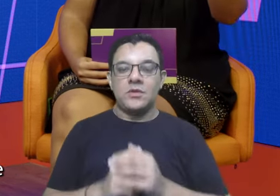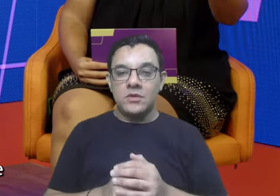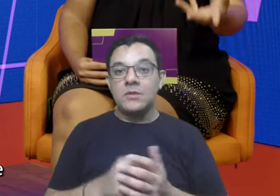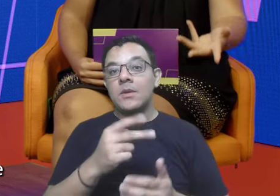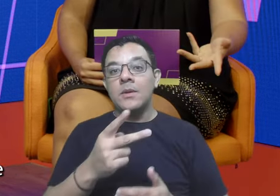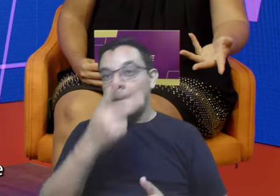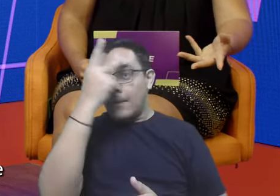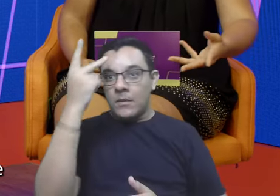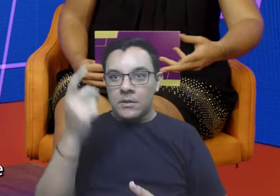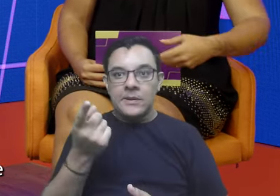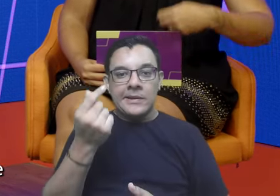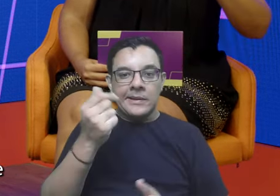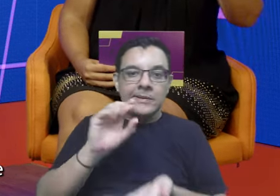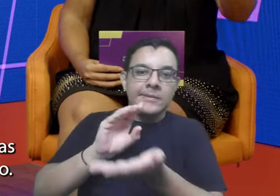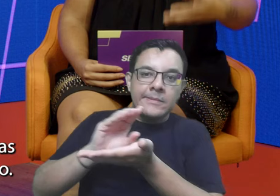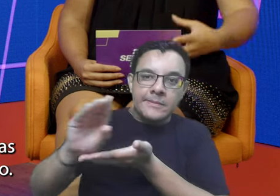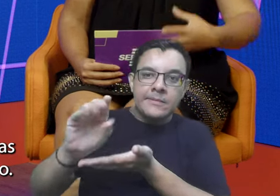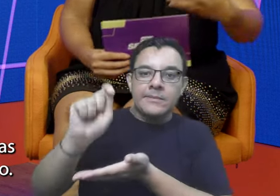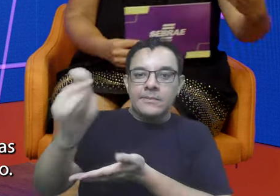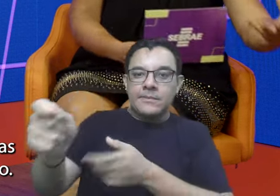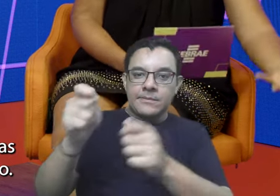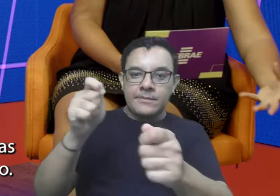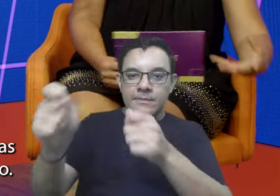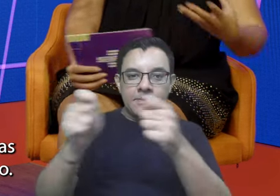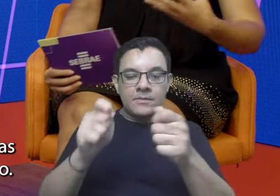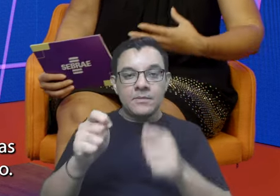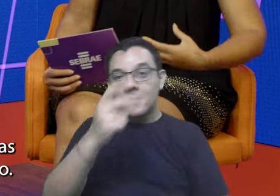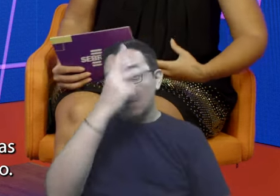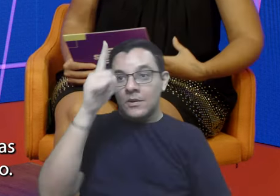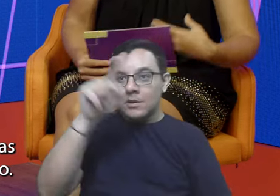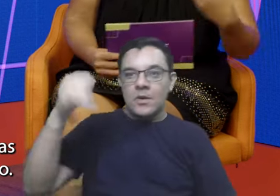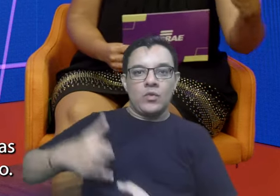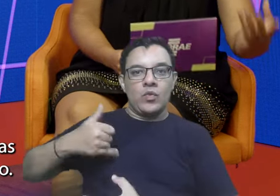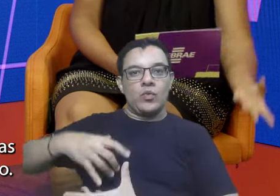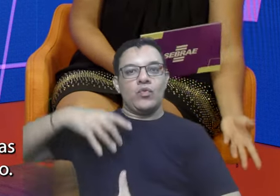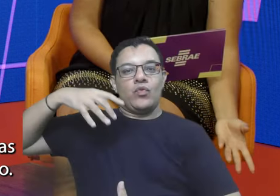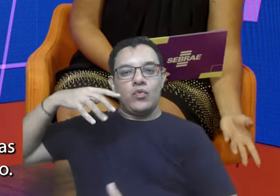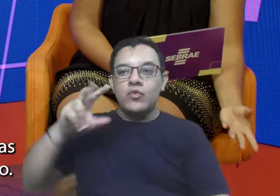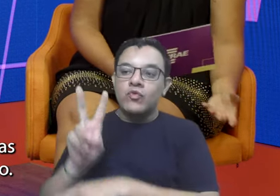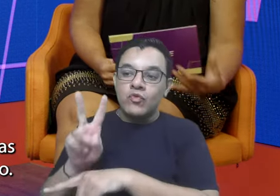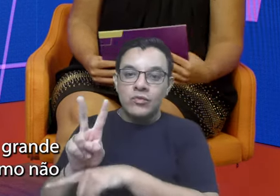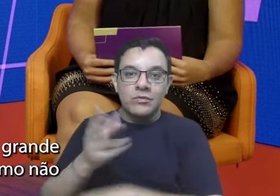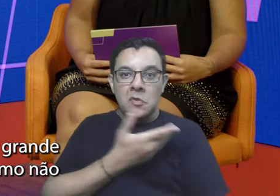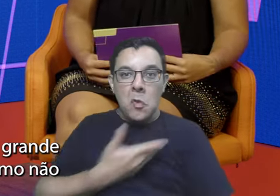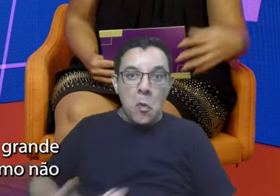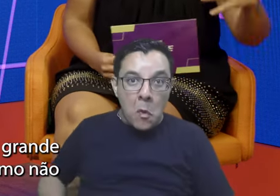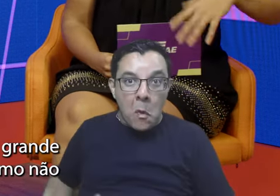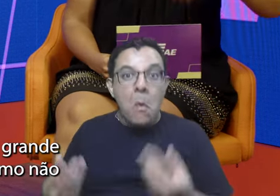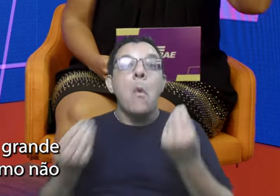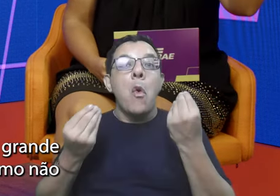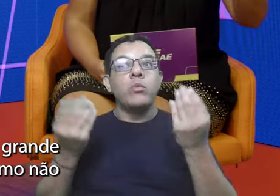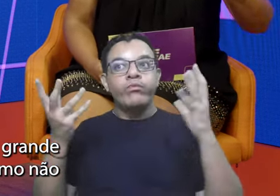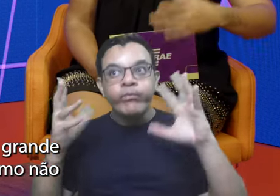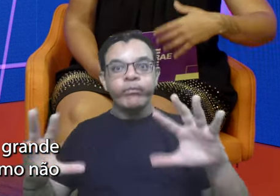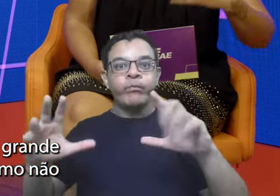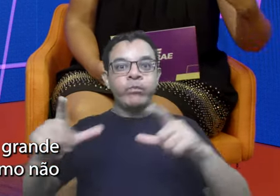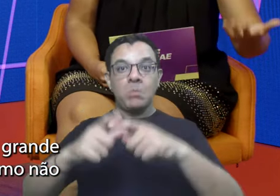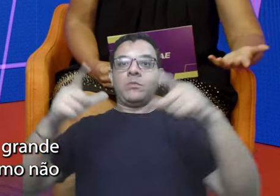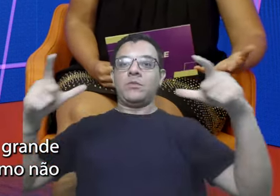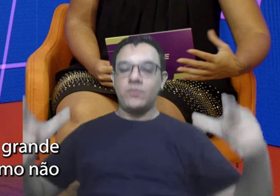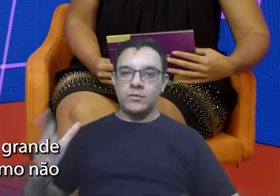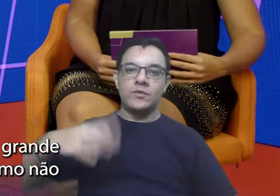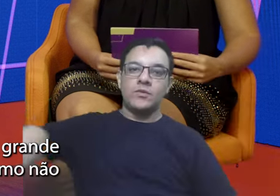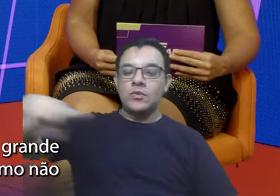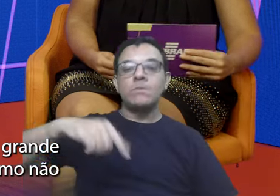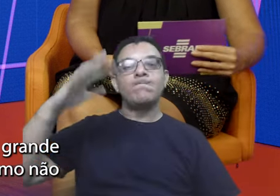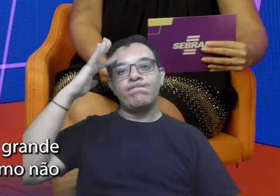para contribuir o suficiente para que essas pessoas idosas sejam cuidadas pelo Estado então é todo um impacto muito grande